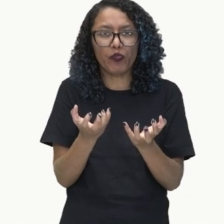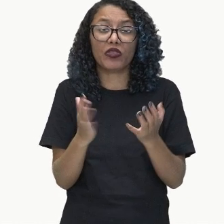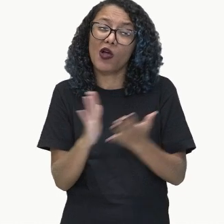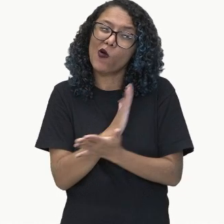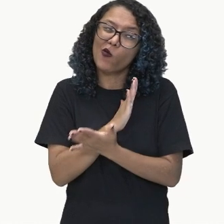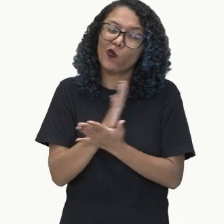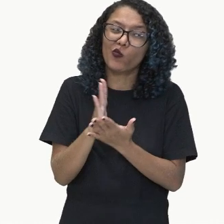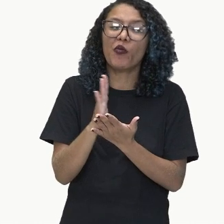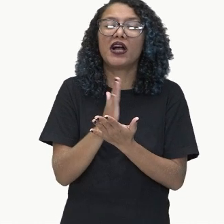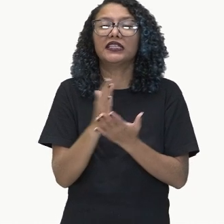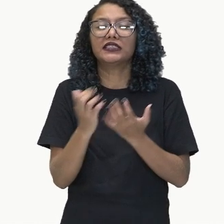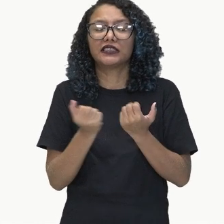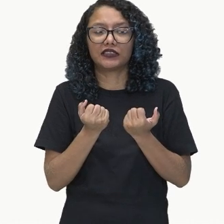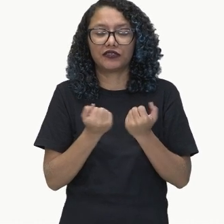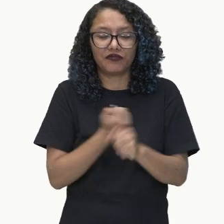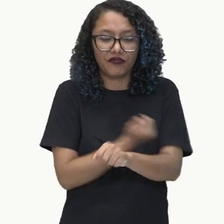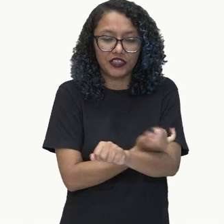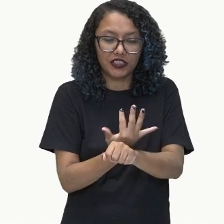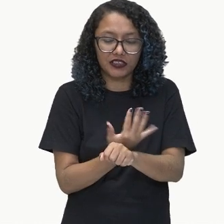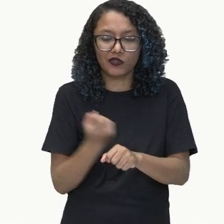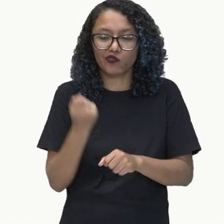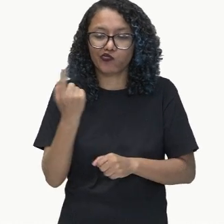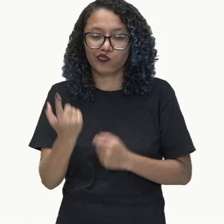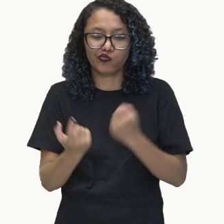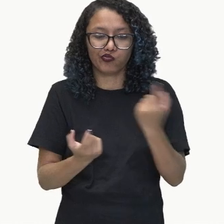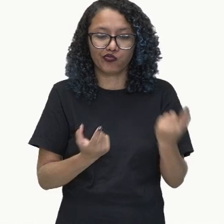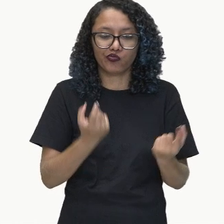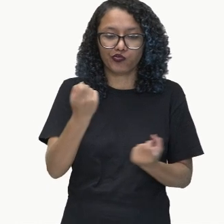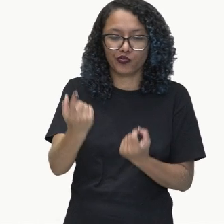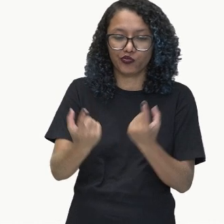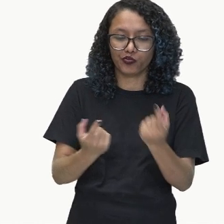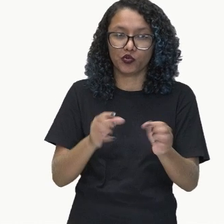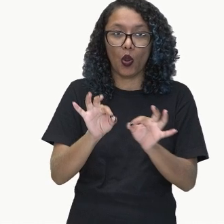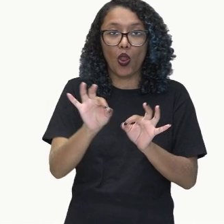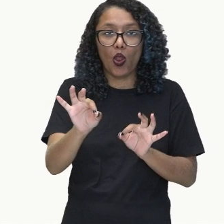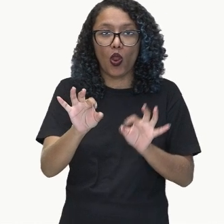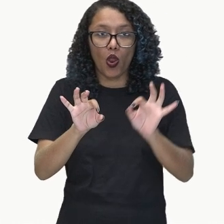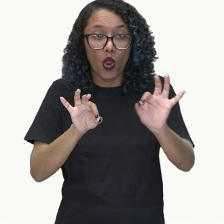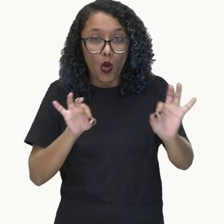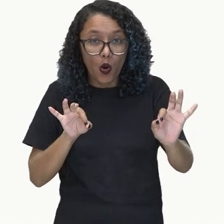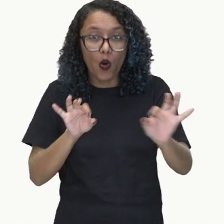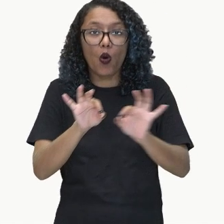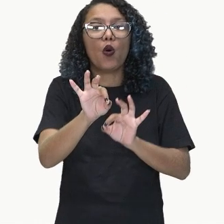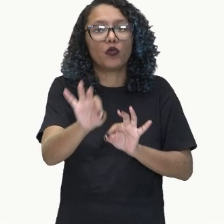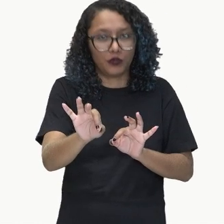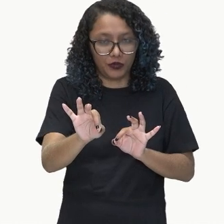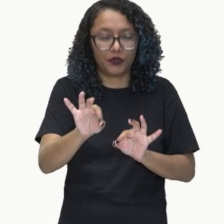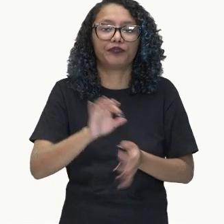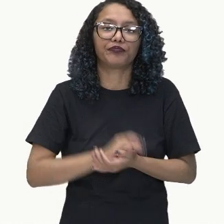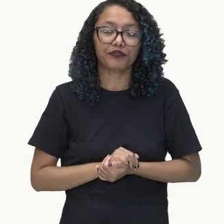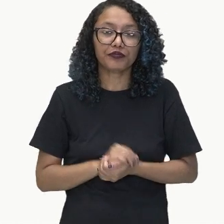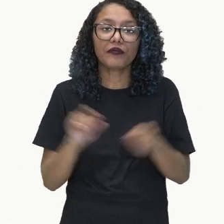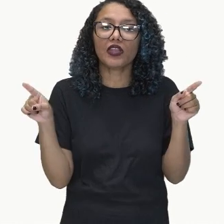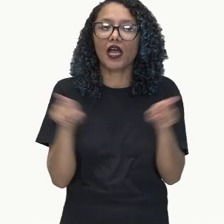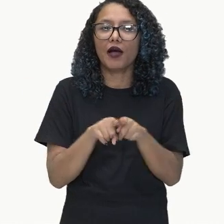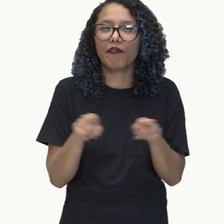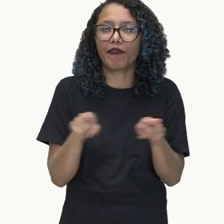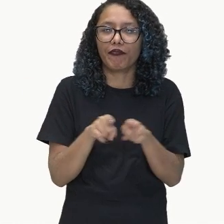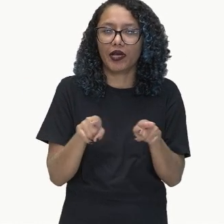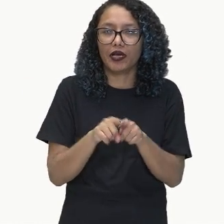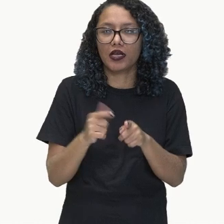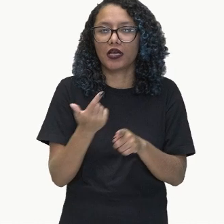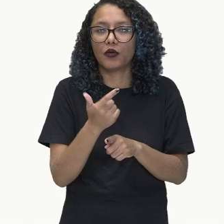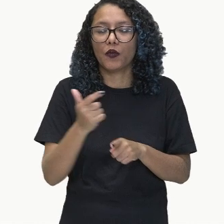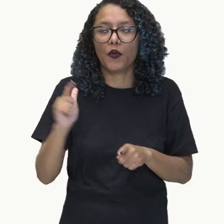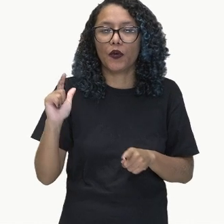mais esparçada, como pequenas árvores e arbustos. A gente pode destacar também o clima